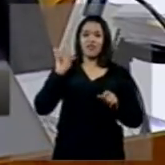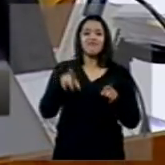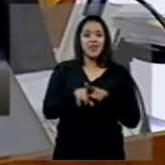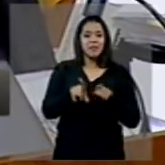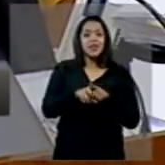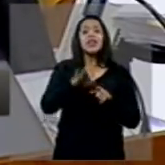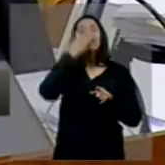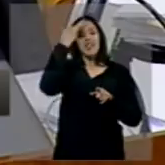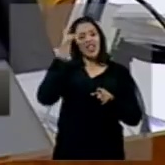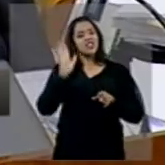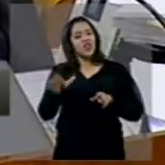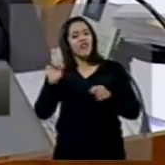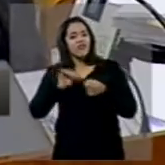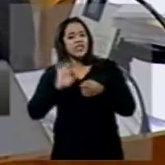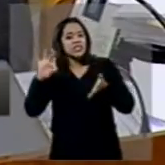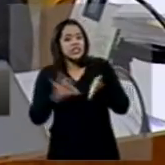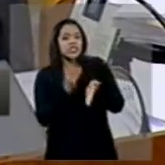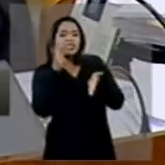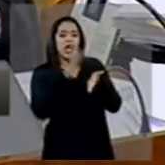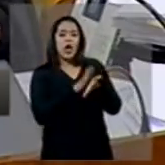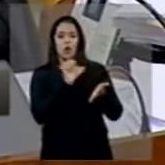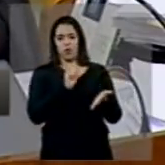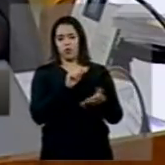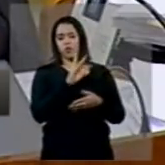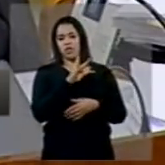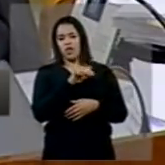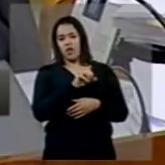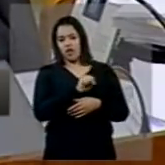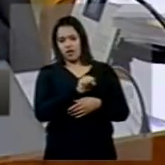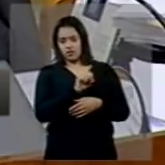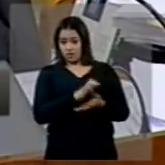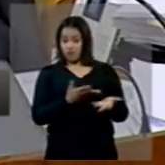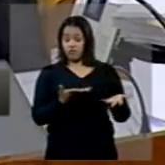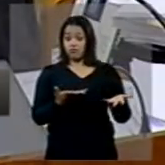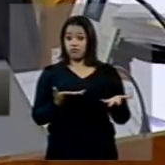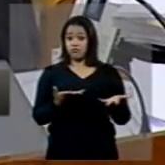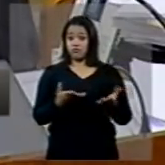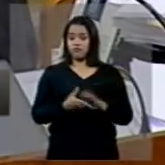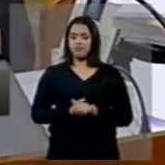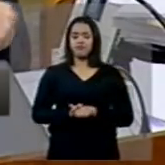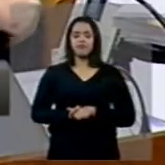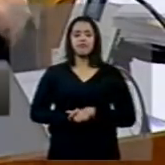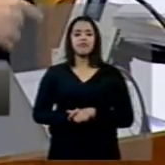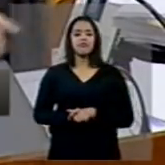aquele que seja eleitor. O candidato obrigatoriamente deve ser